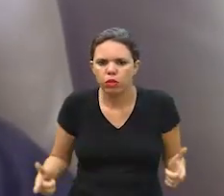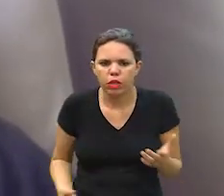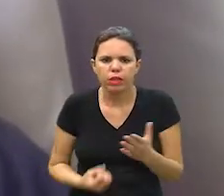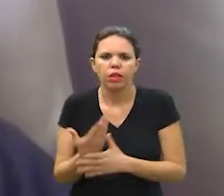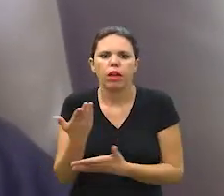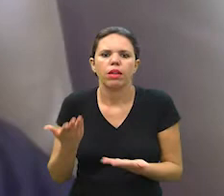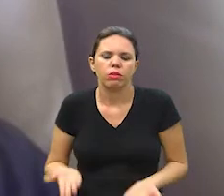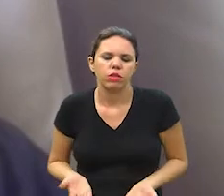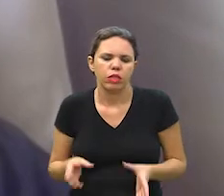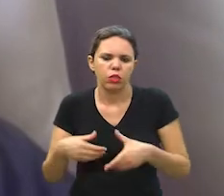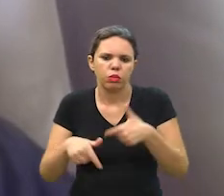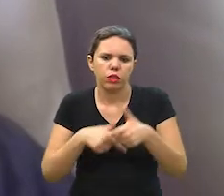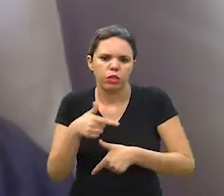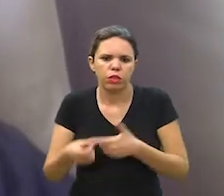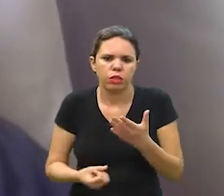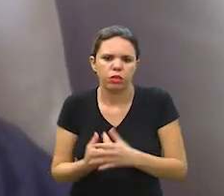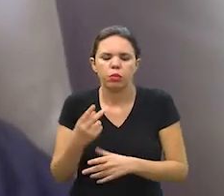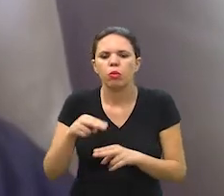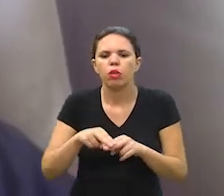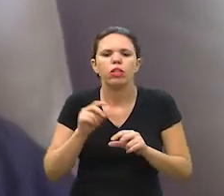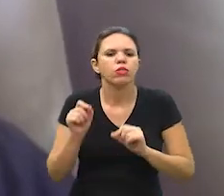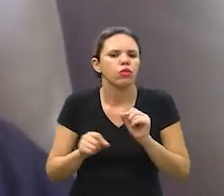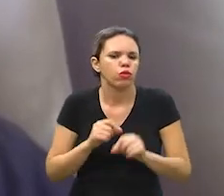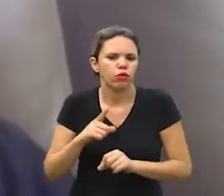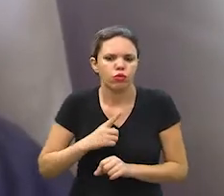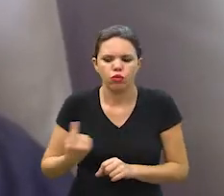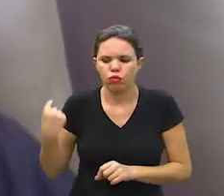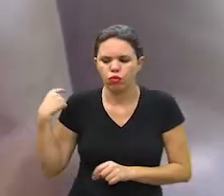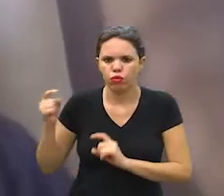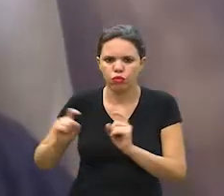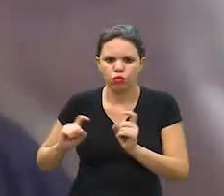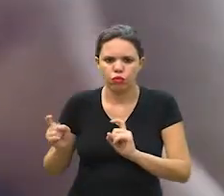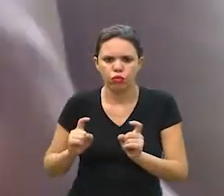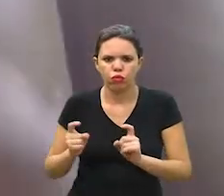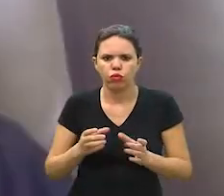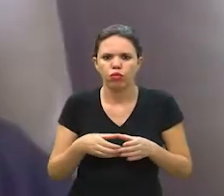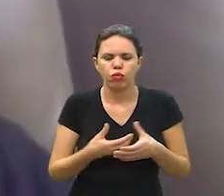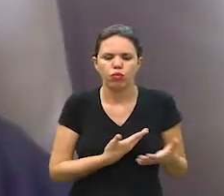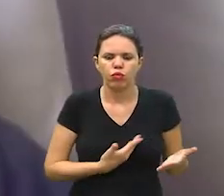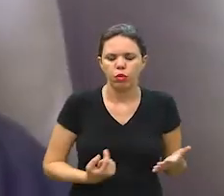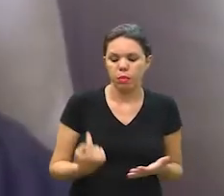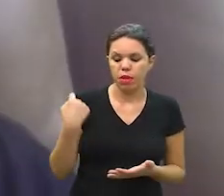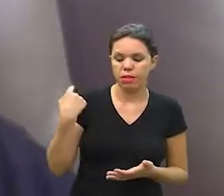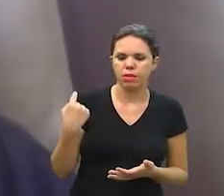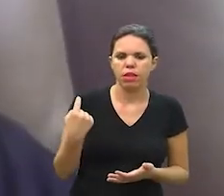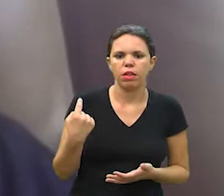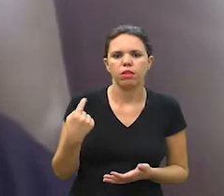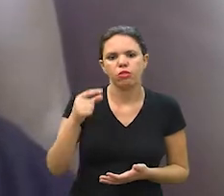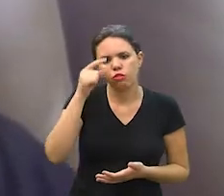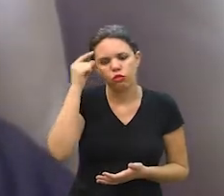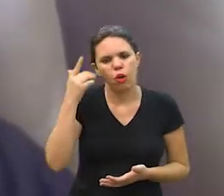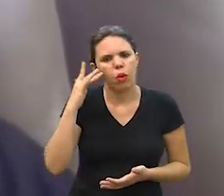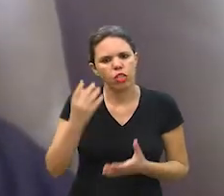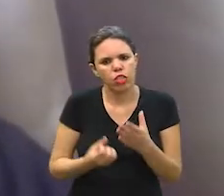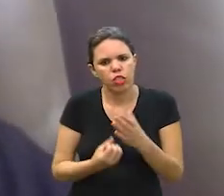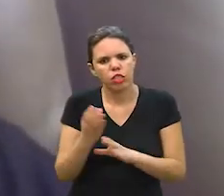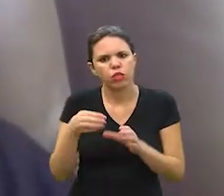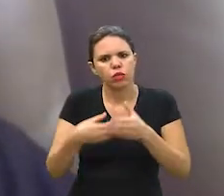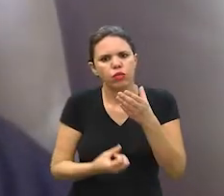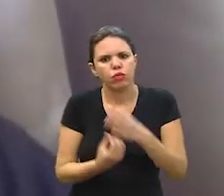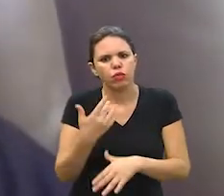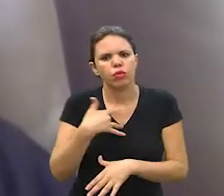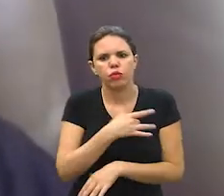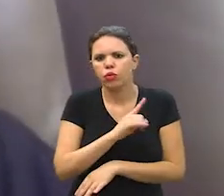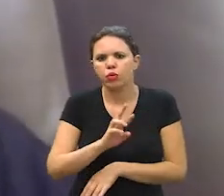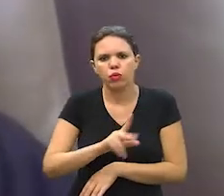criado. Pelo seguinte, existiu uma reunião no governo passado que eu achei que estava sendo criado o comitê, mas não